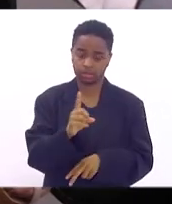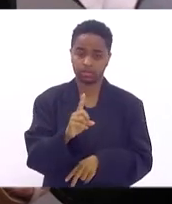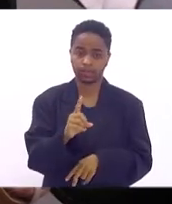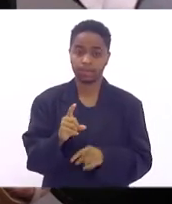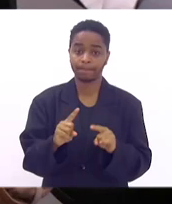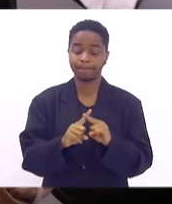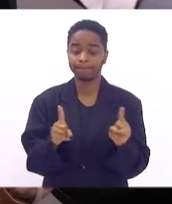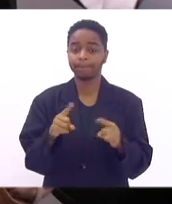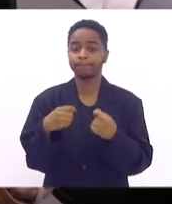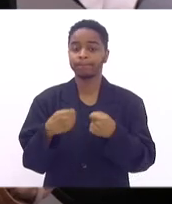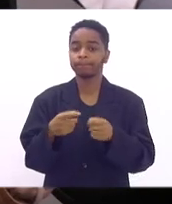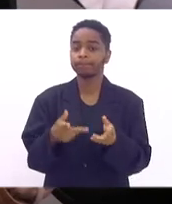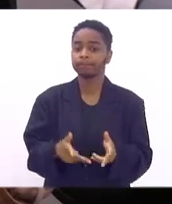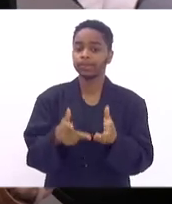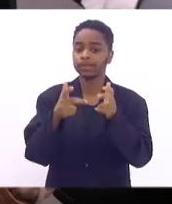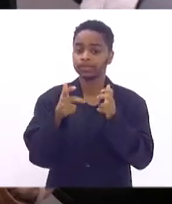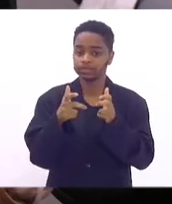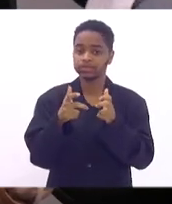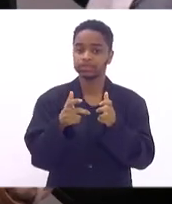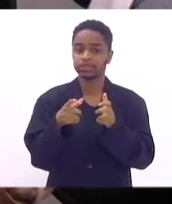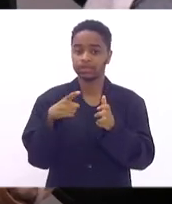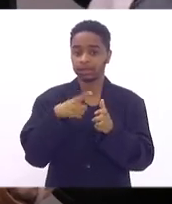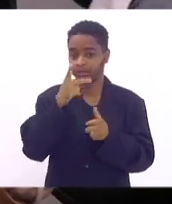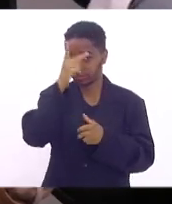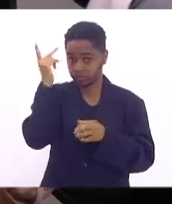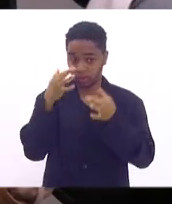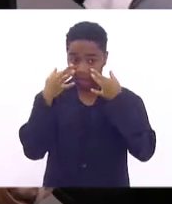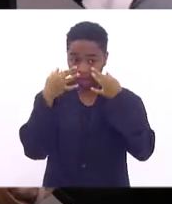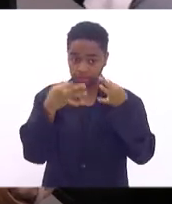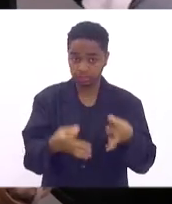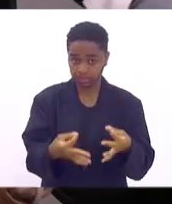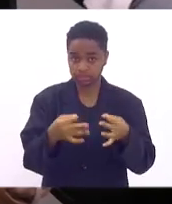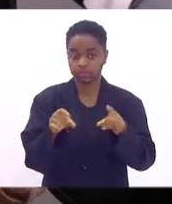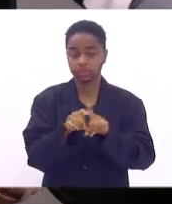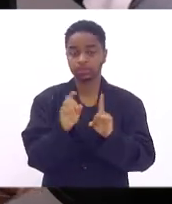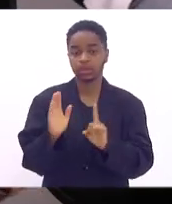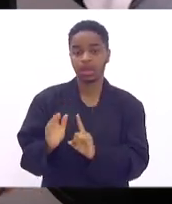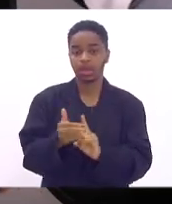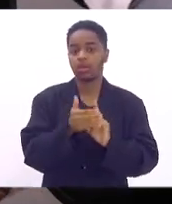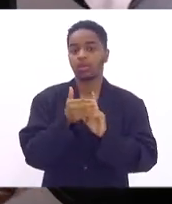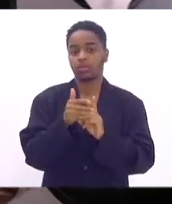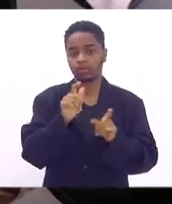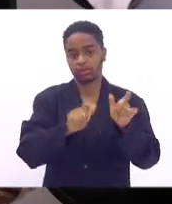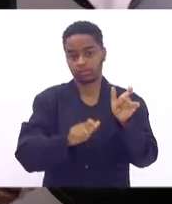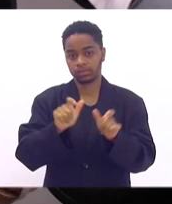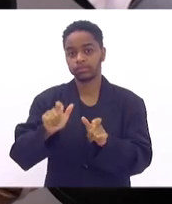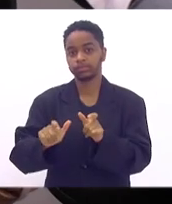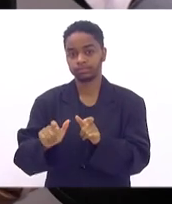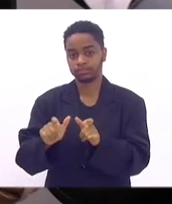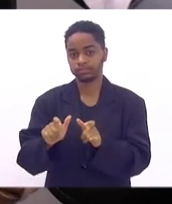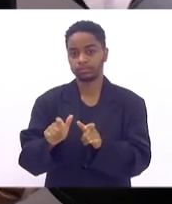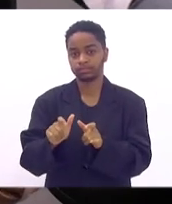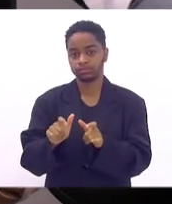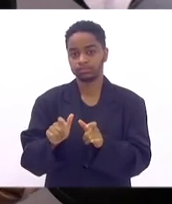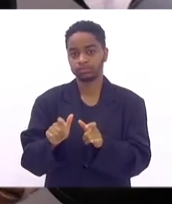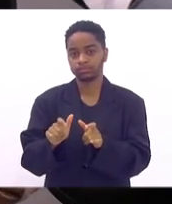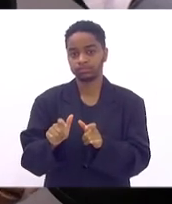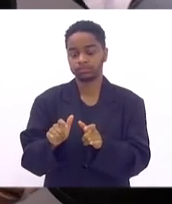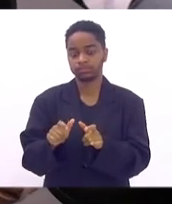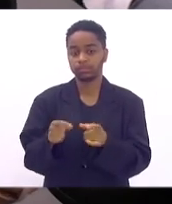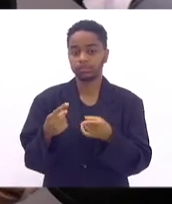elas perceberem que elas estão sendo ouvidas, escutadas, acolhidas na demanda delas, para além dos